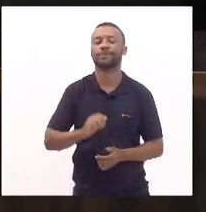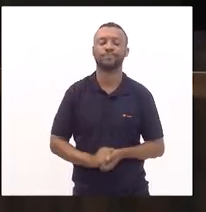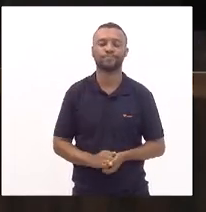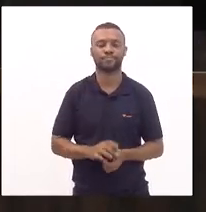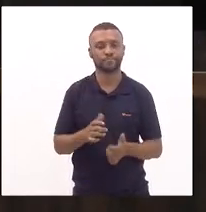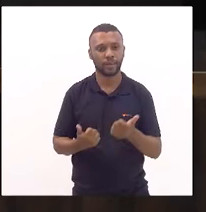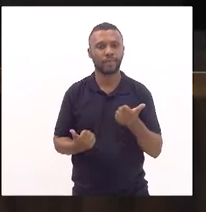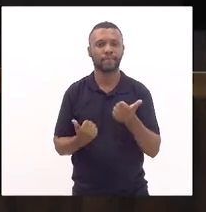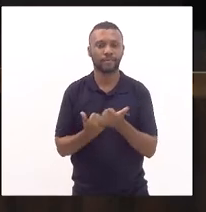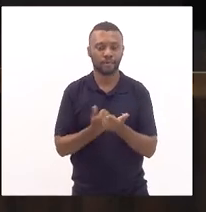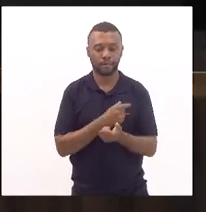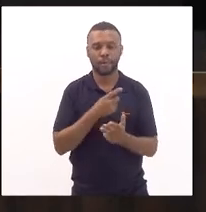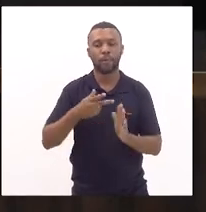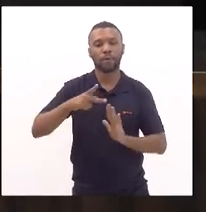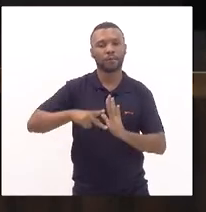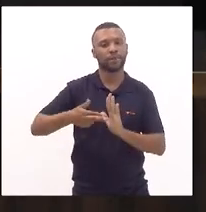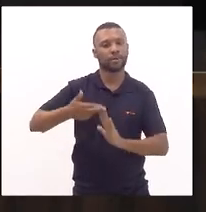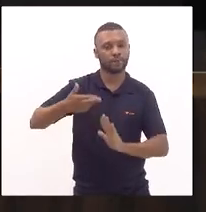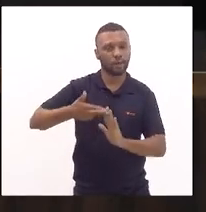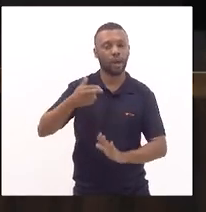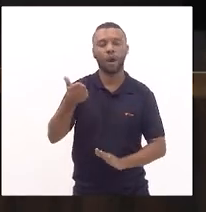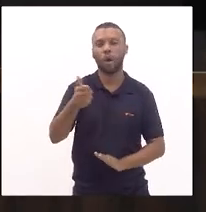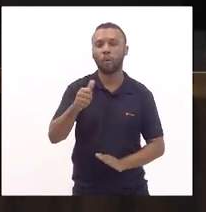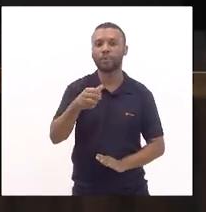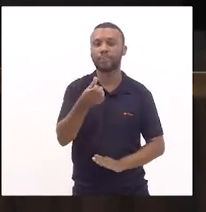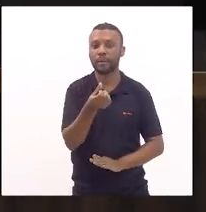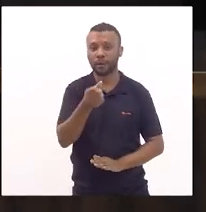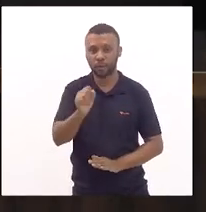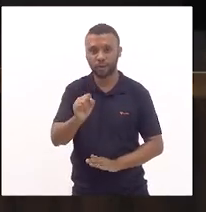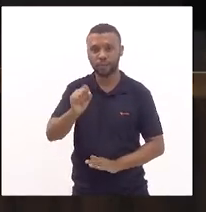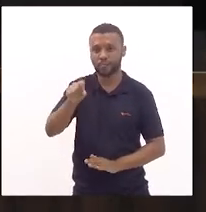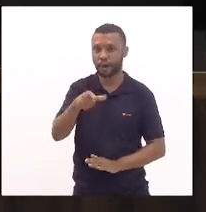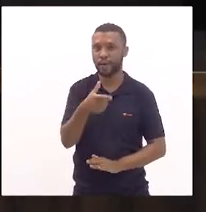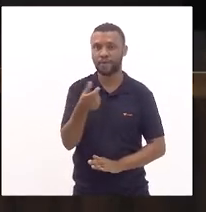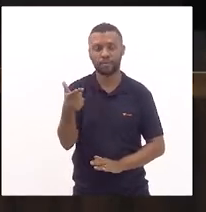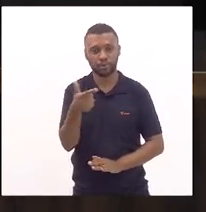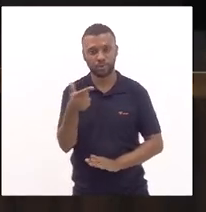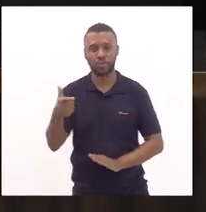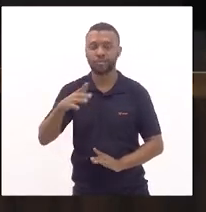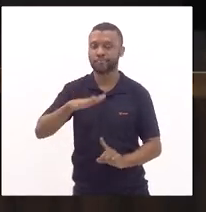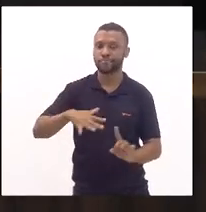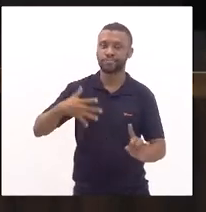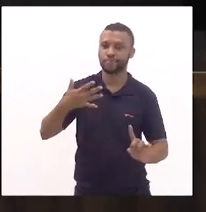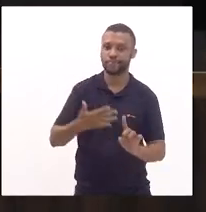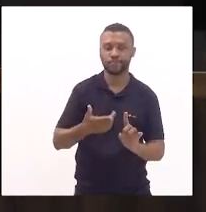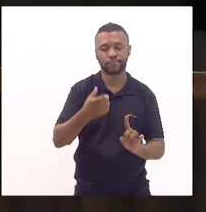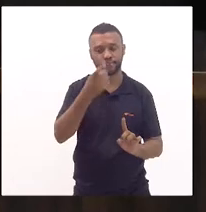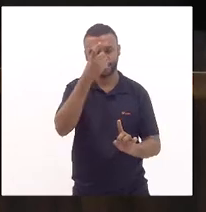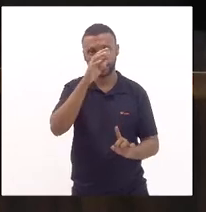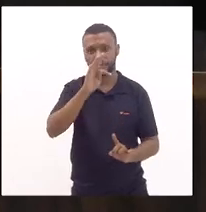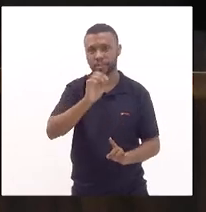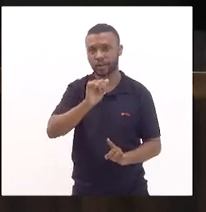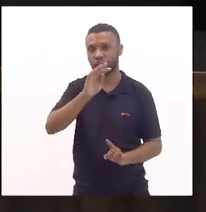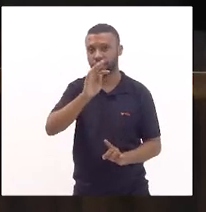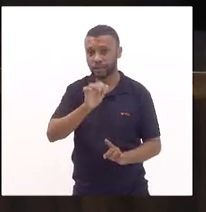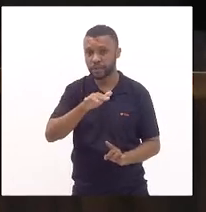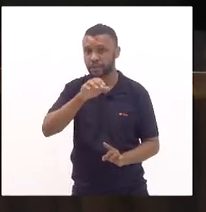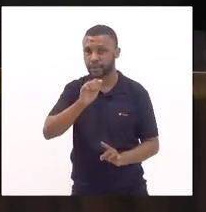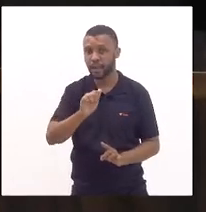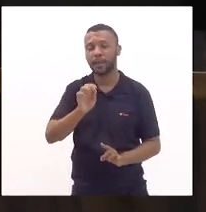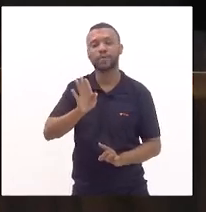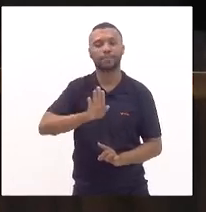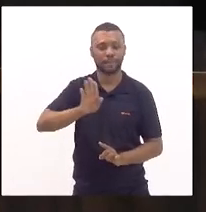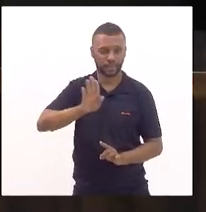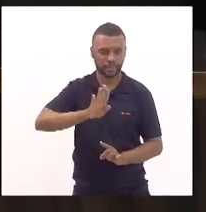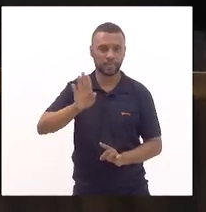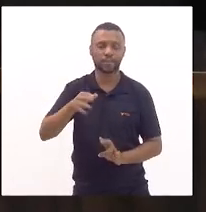favorável. Projeto de resolução 1168-22, concede o prêmio Dandara à senhora Tatiana dos Santos Batista. Relator